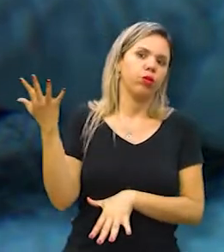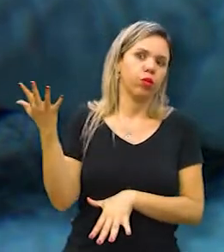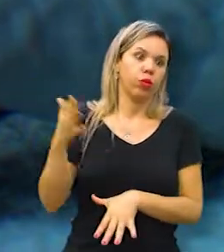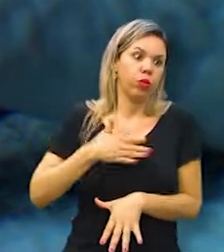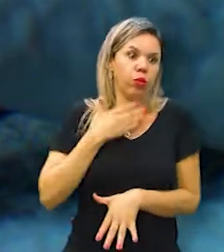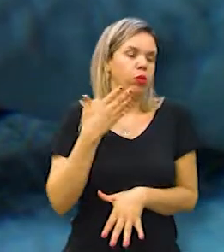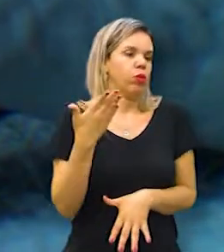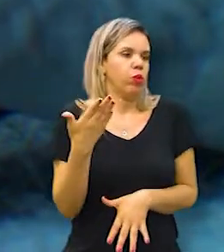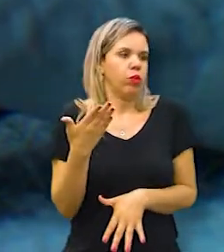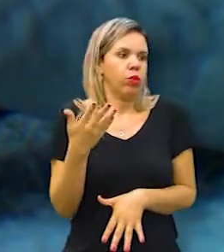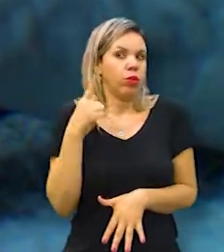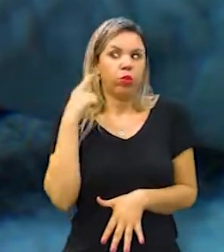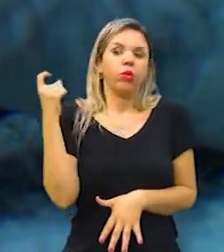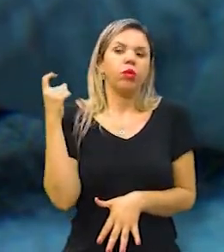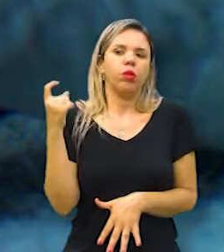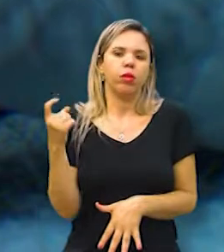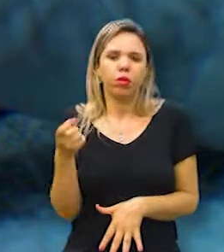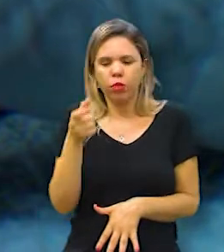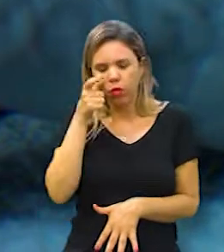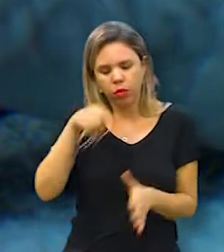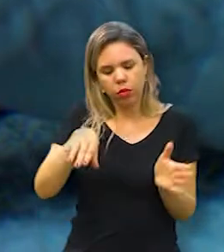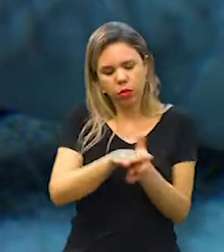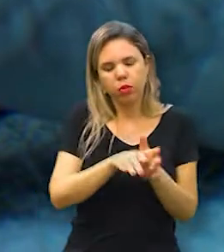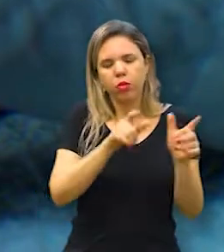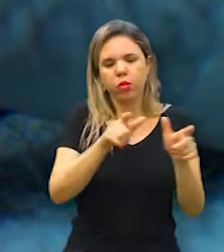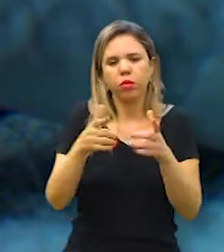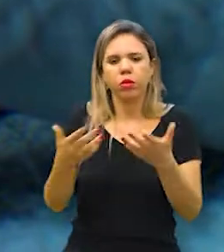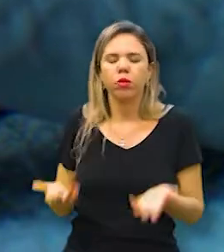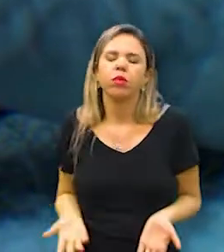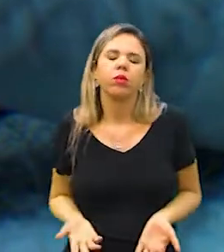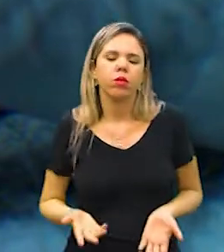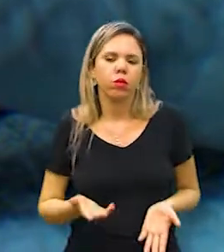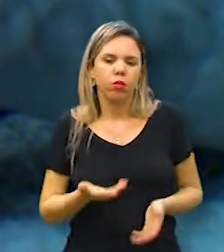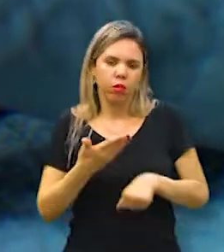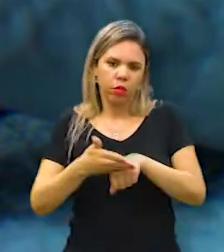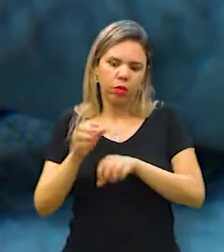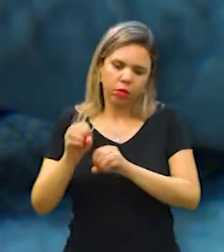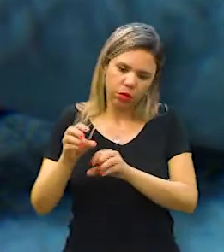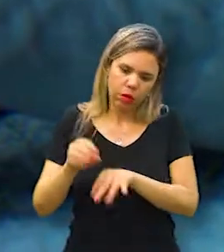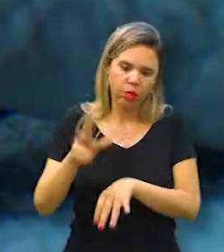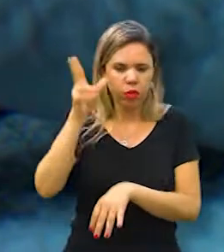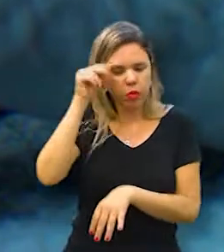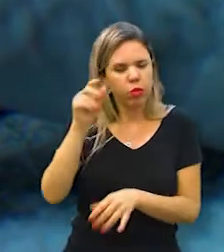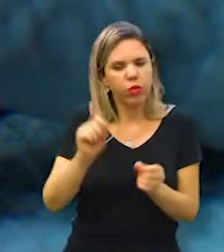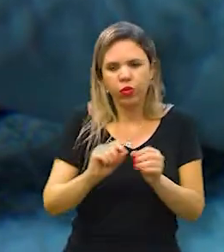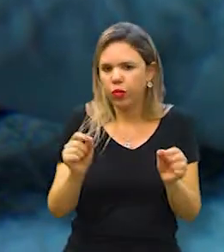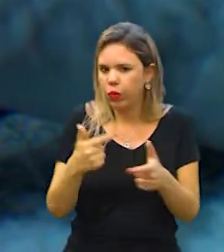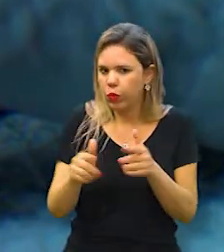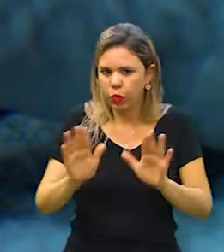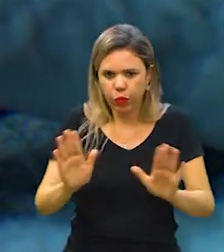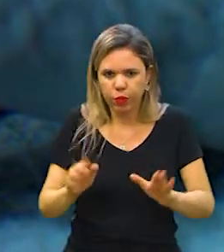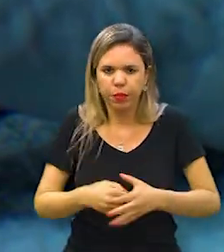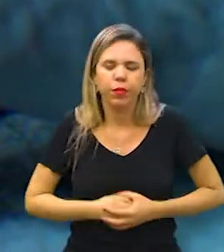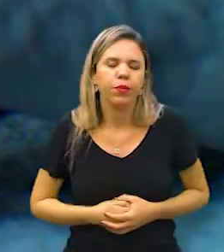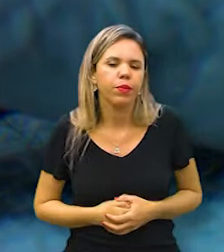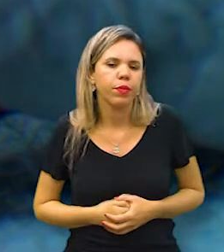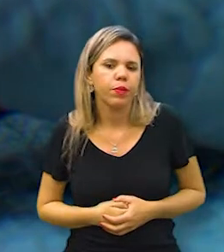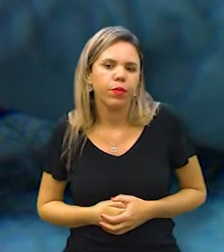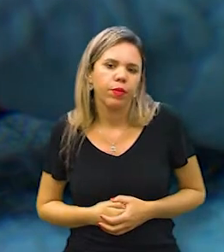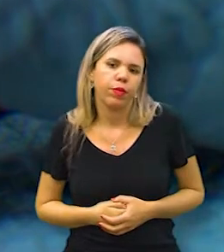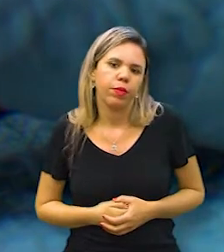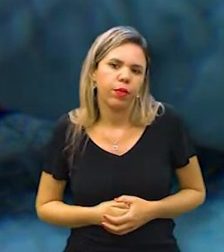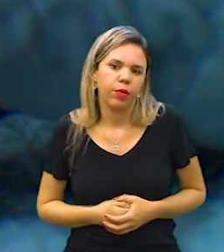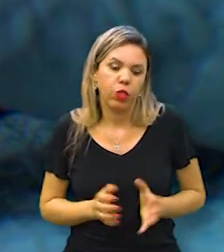assustar até com o barulho que houver no espaço. Então, eles são treinados a não fazerem isso, né? Nós estamos